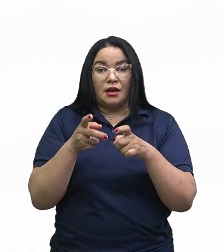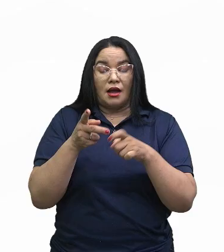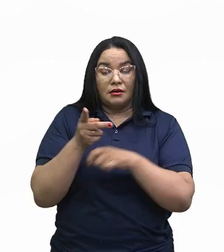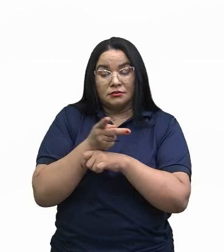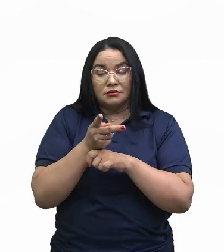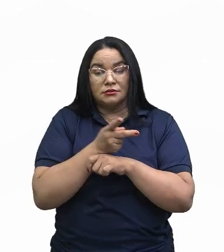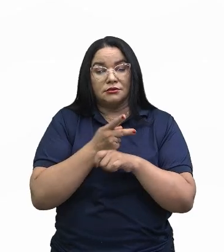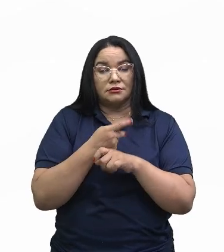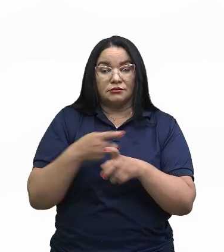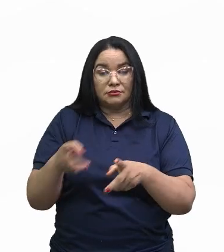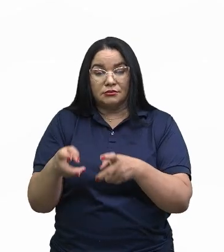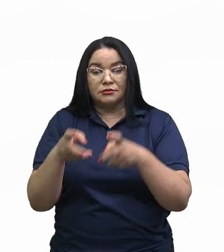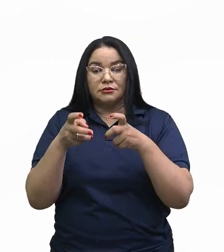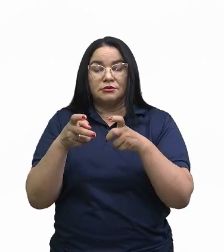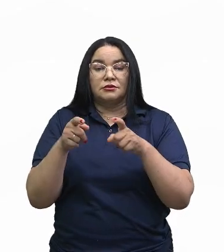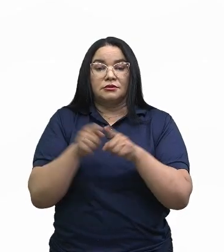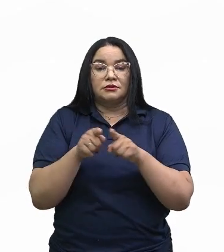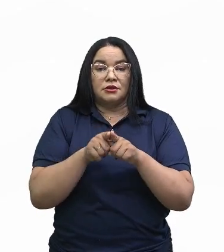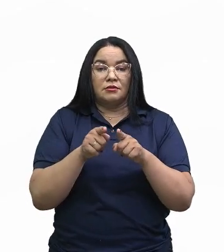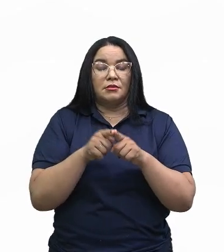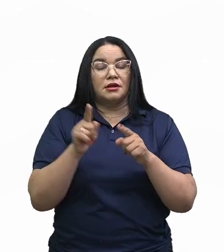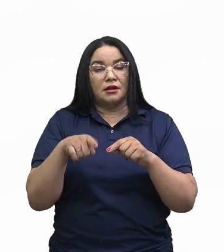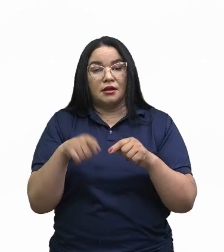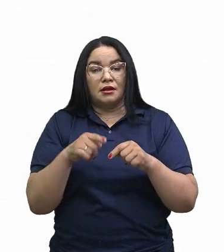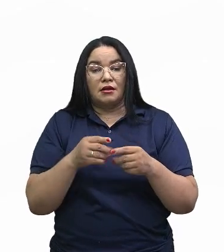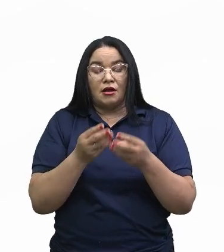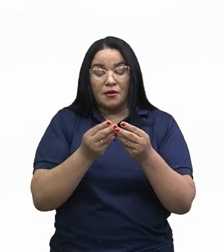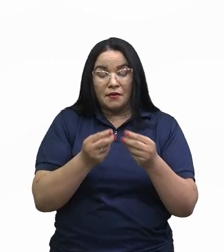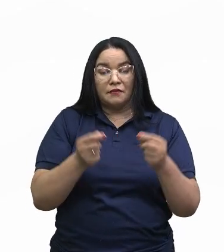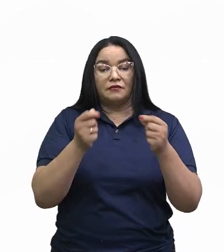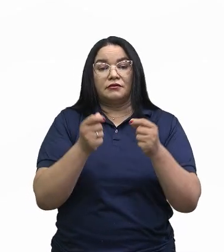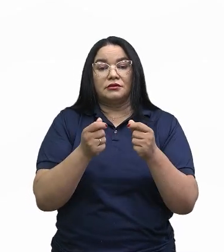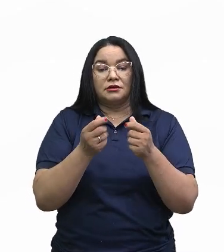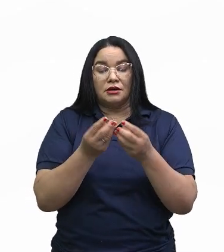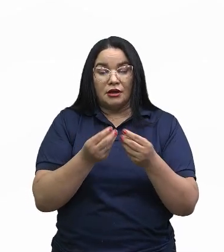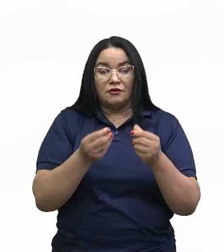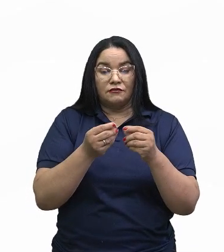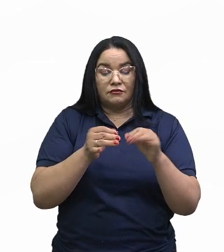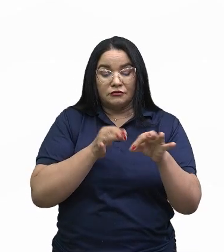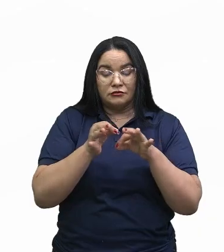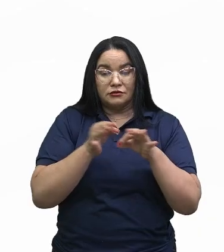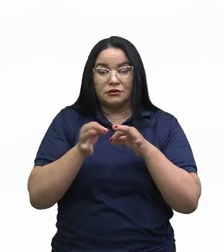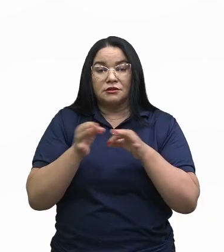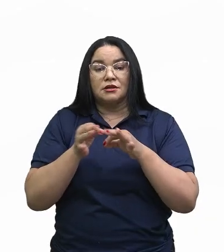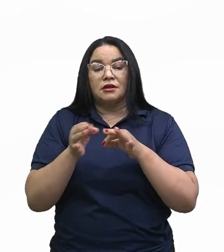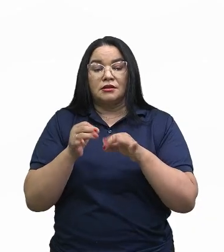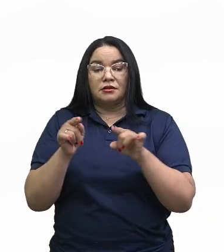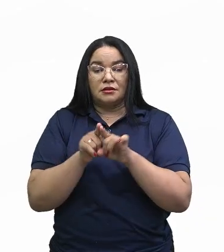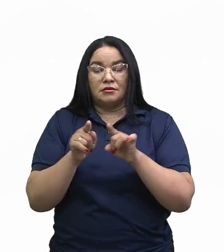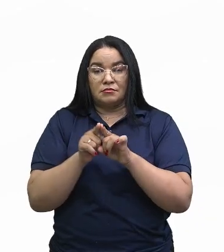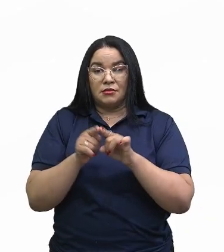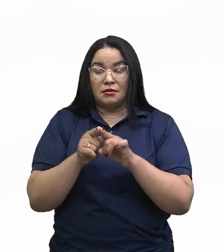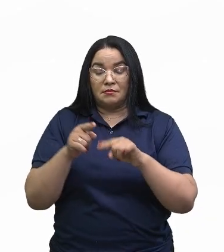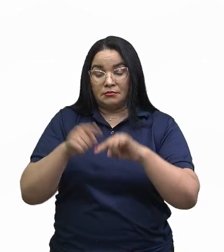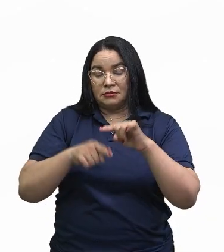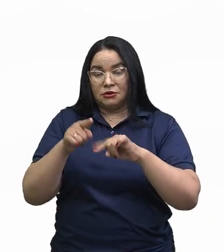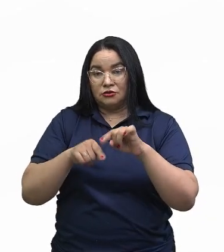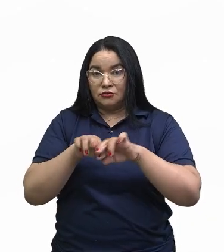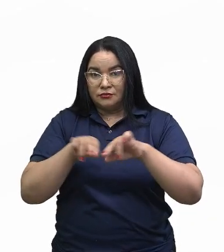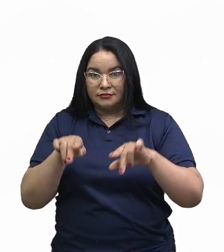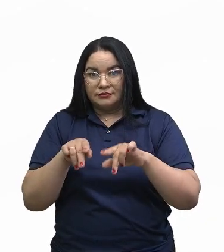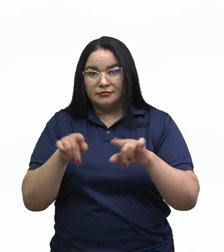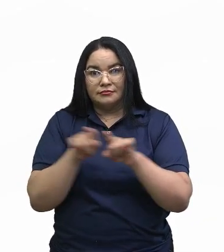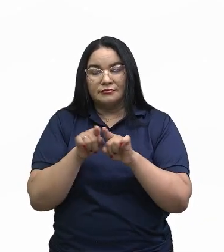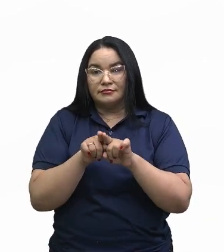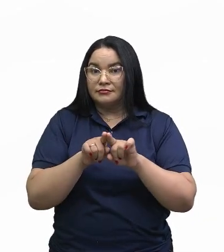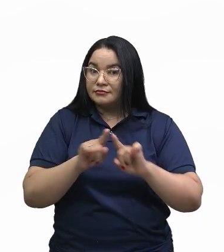beneficiamento, que é realmente o tratamento desse minério, né? E a disposição dos resíduos. Só que a mineração